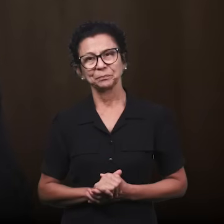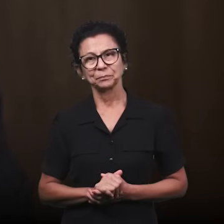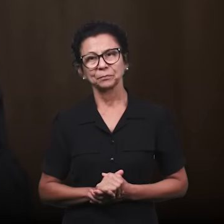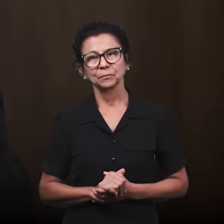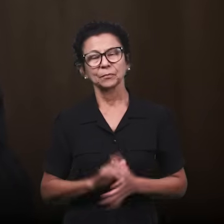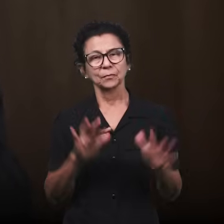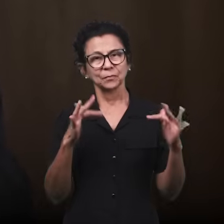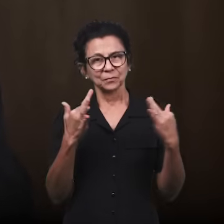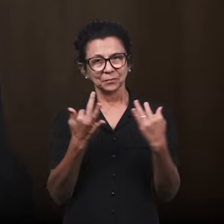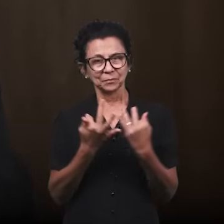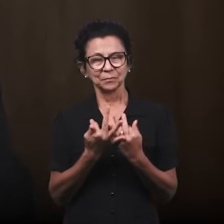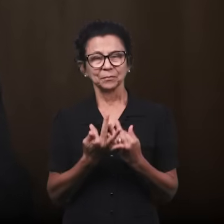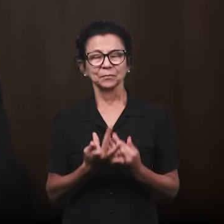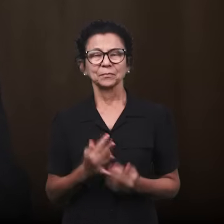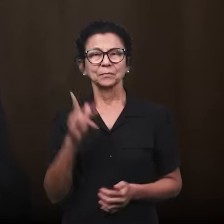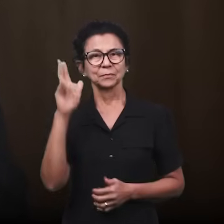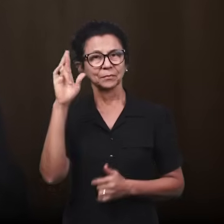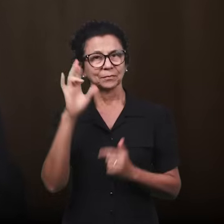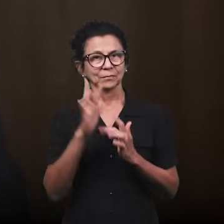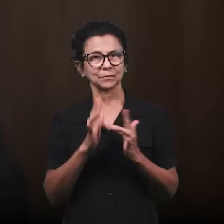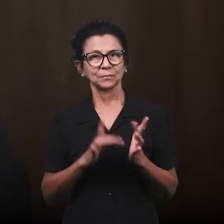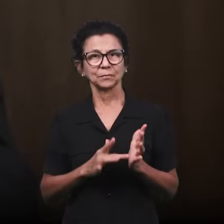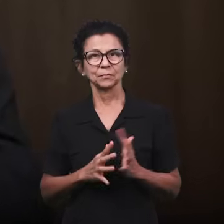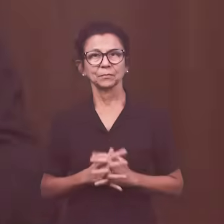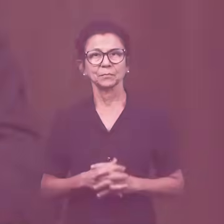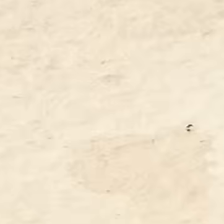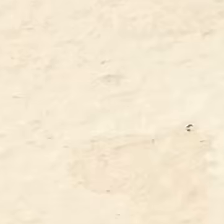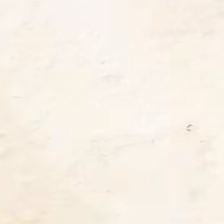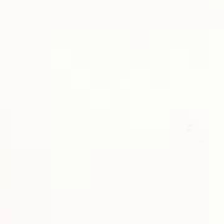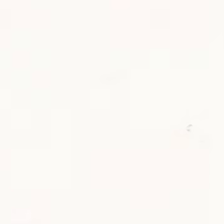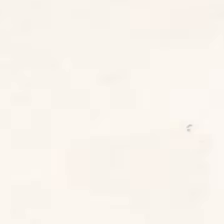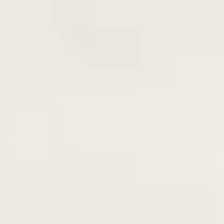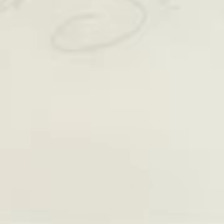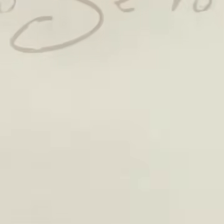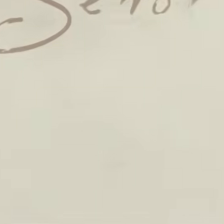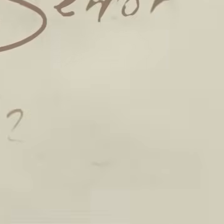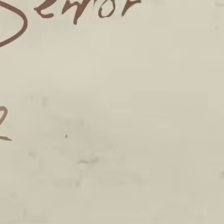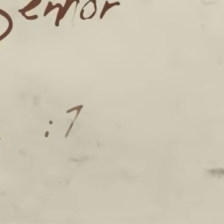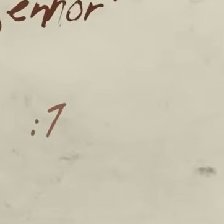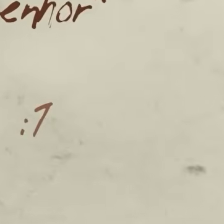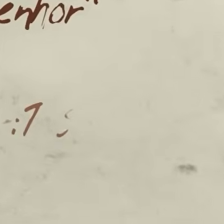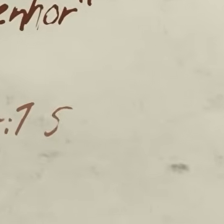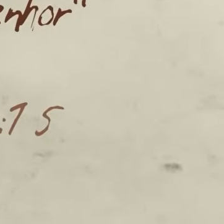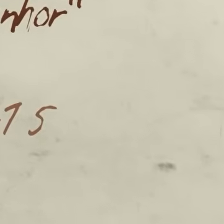o Senhor abençoe a sua família. A paz do Senhor.